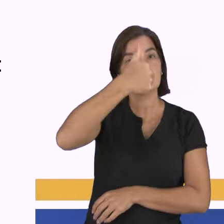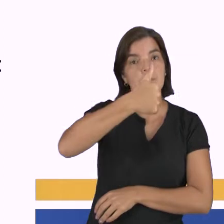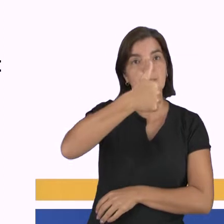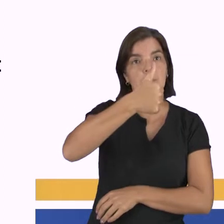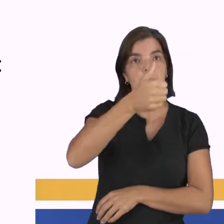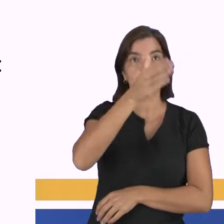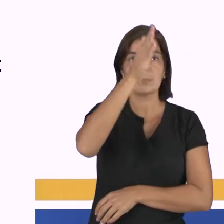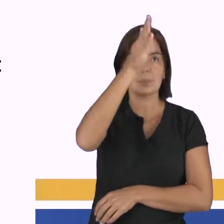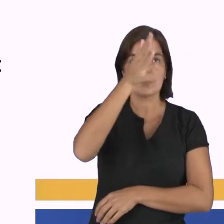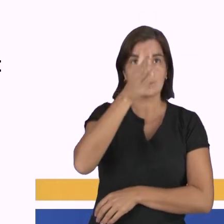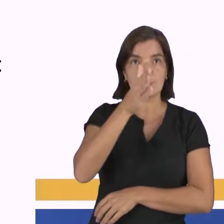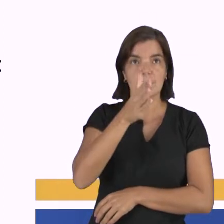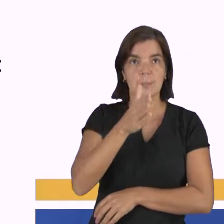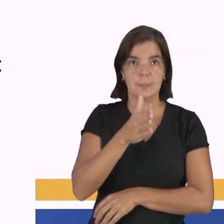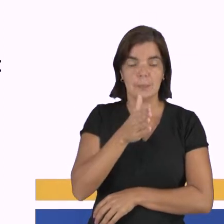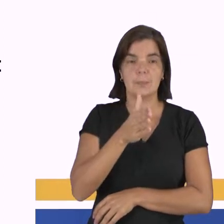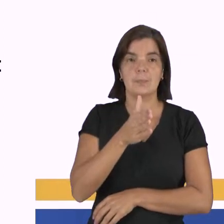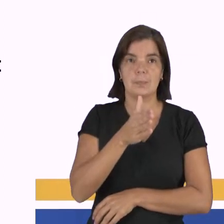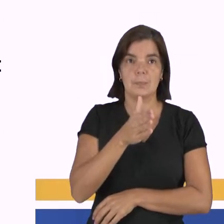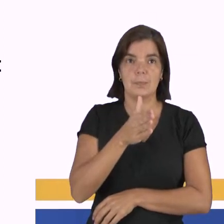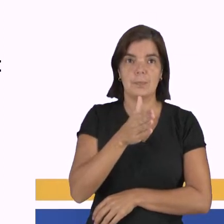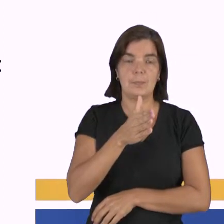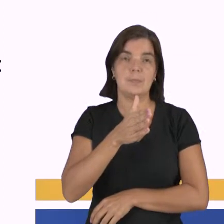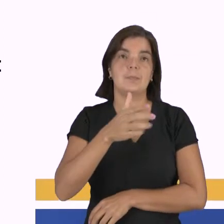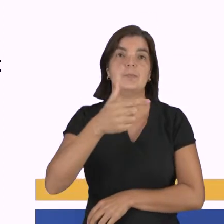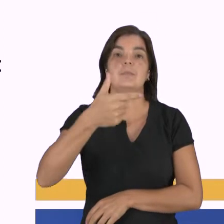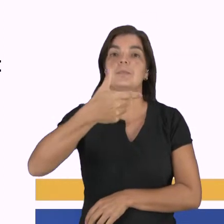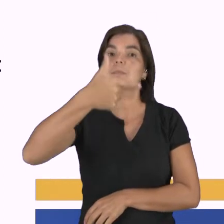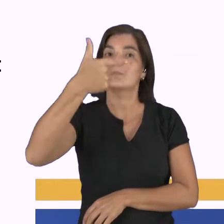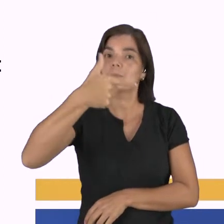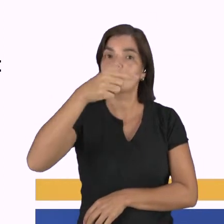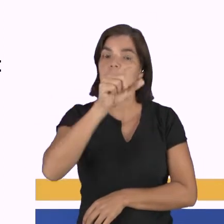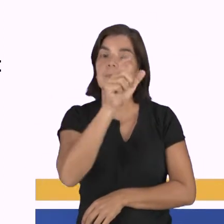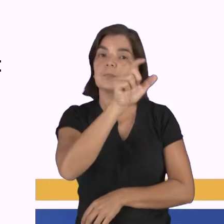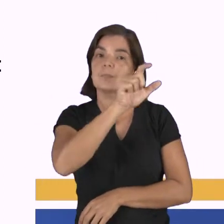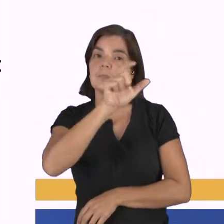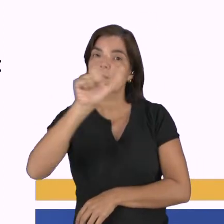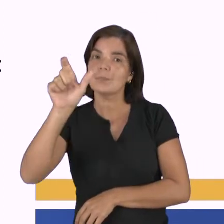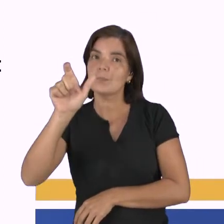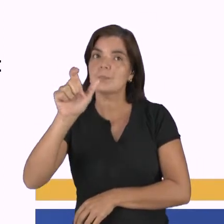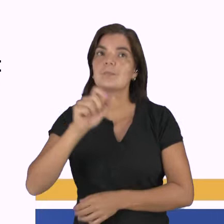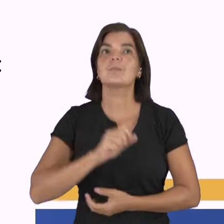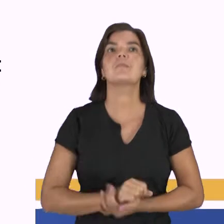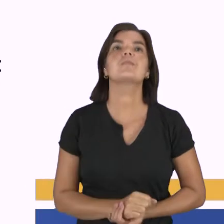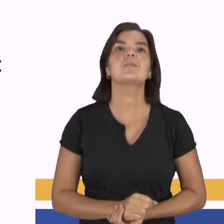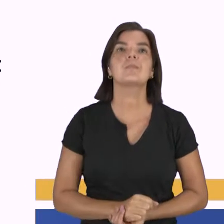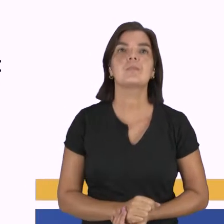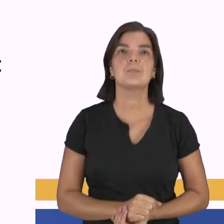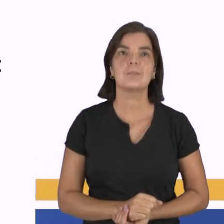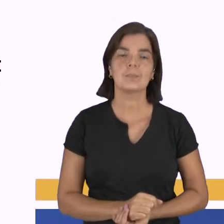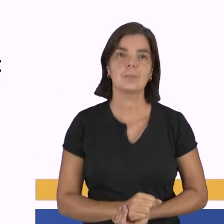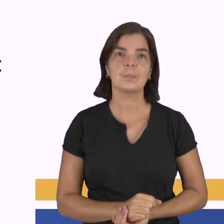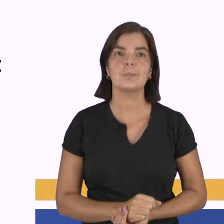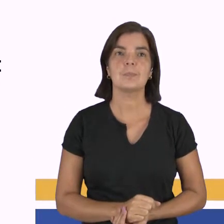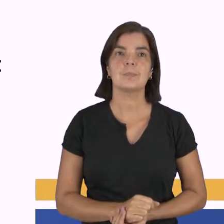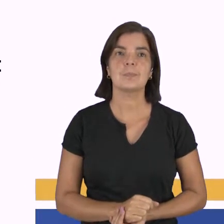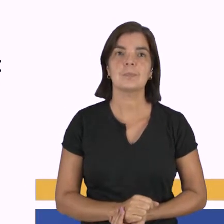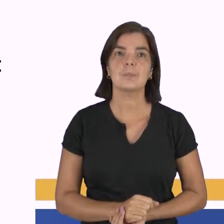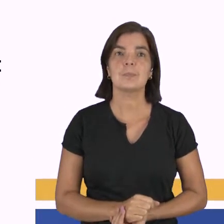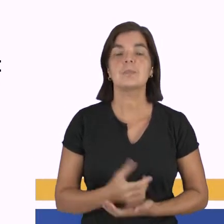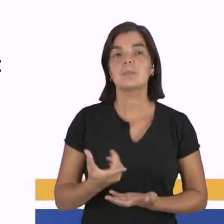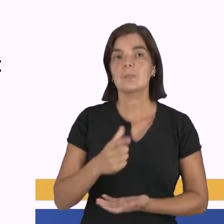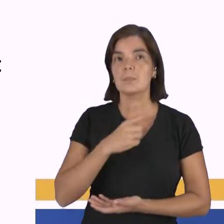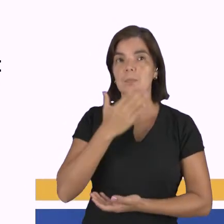primeira linha segunda coluna ele tem que estar na primeira linha tá e segundo a coluna Olha que eu indevido